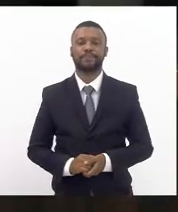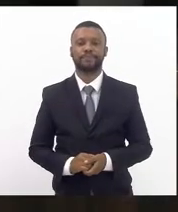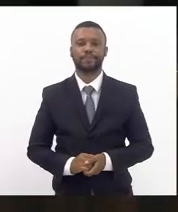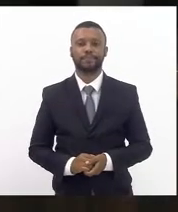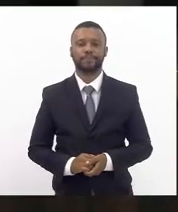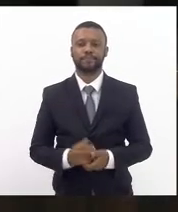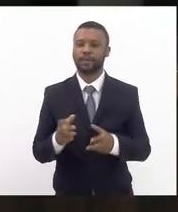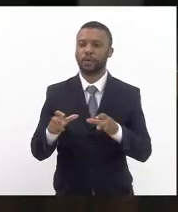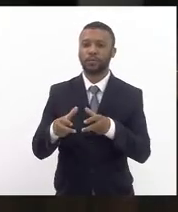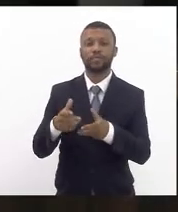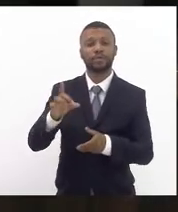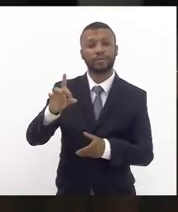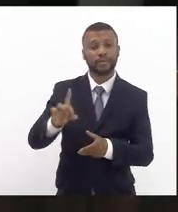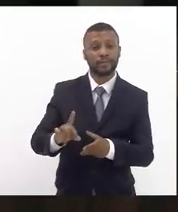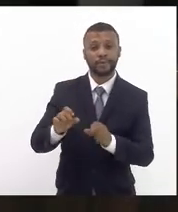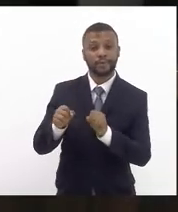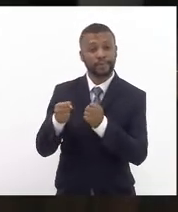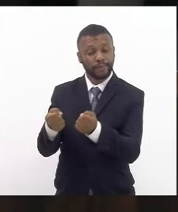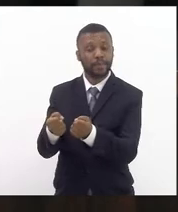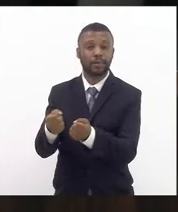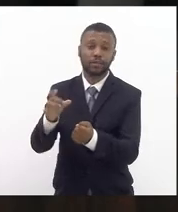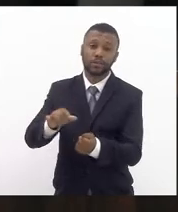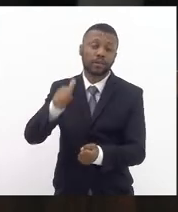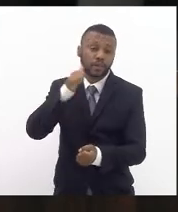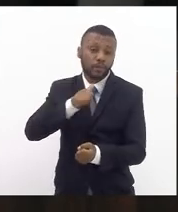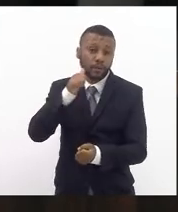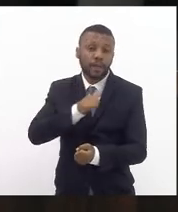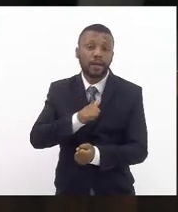Pela Comissão de Defesa dos Direitos da Mulher, deputada